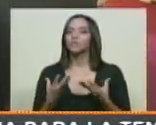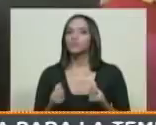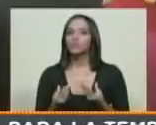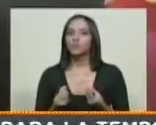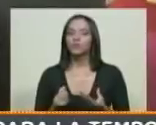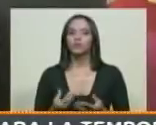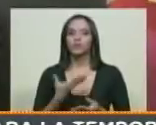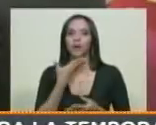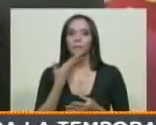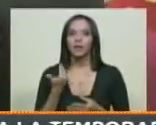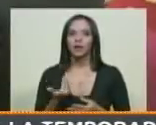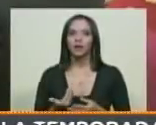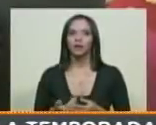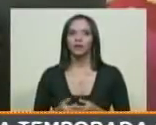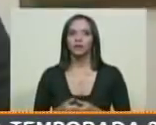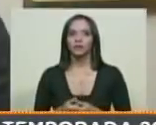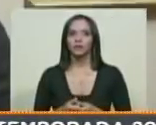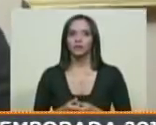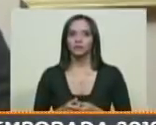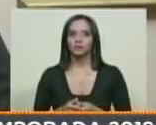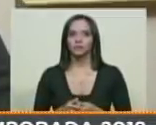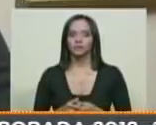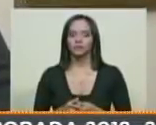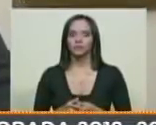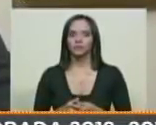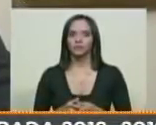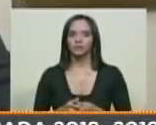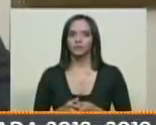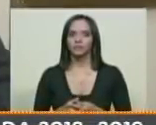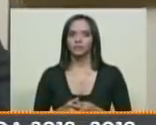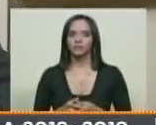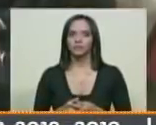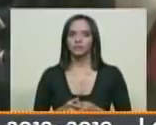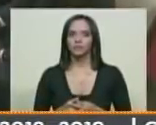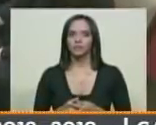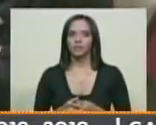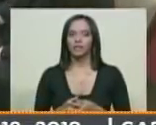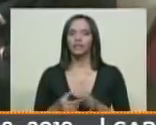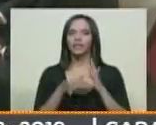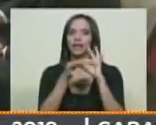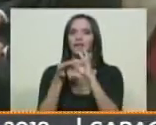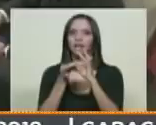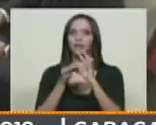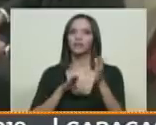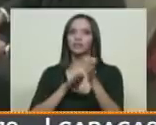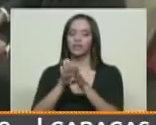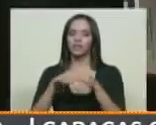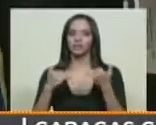Essa manutenção que iniciará imediatamente. E que essa manutenção iniciará imediatamente.